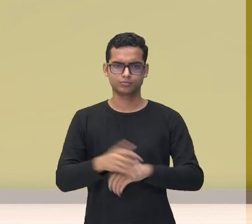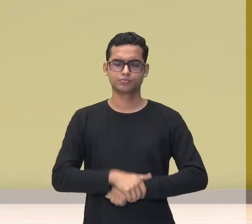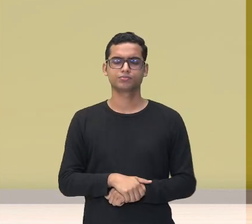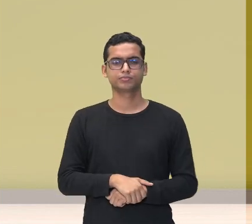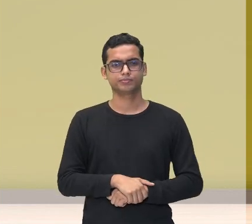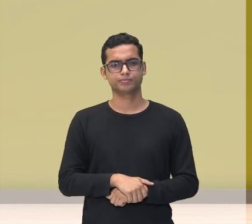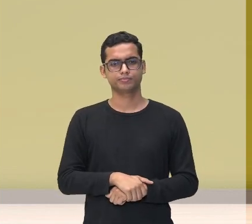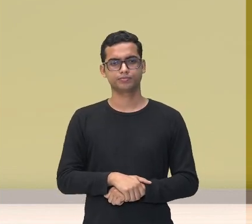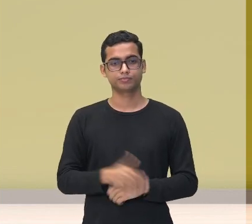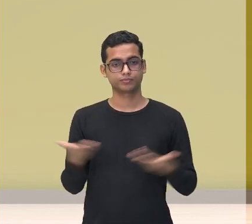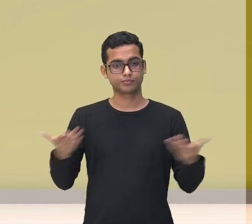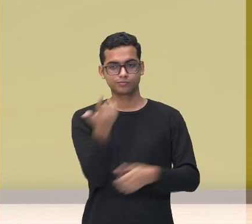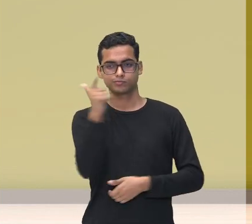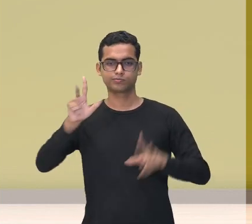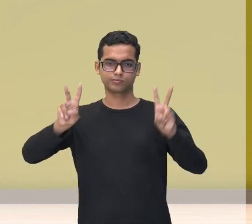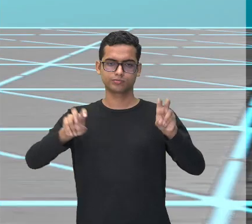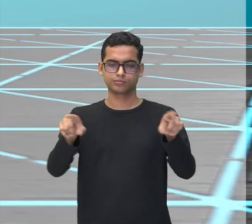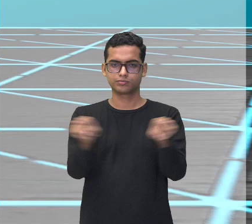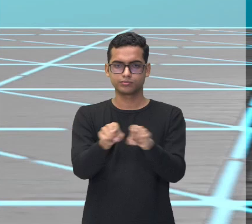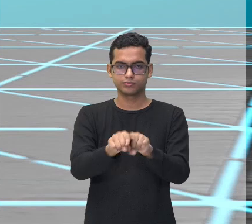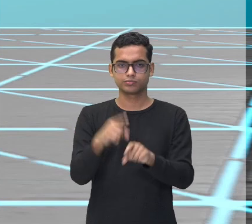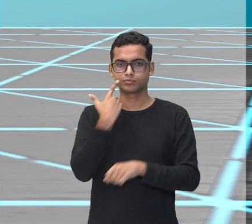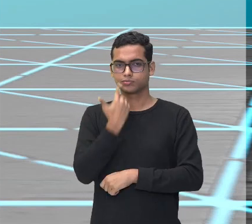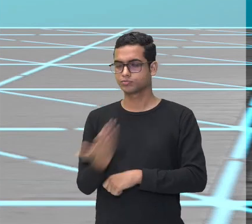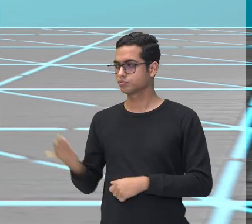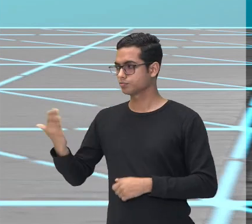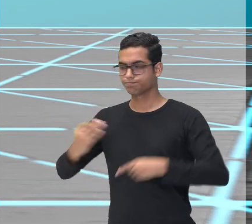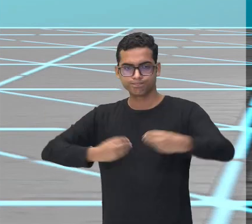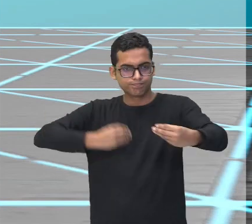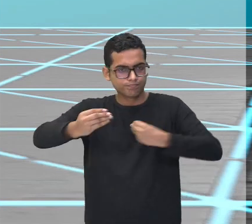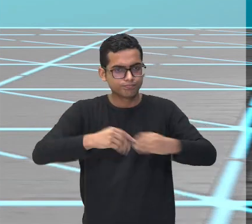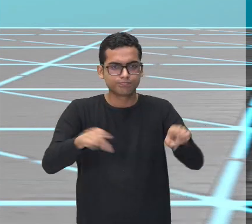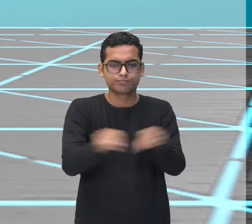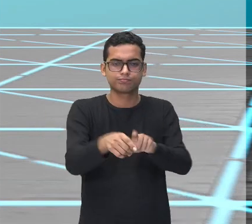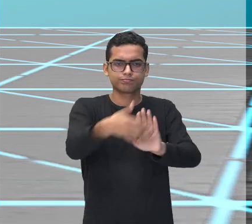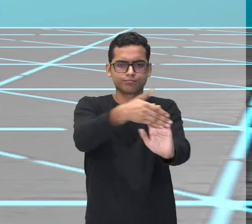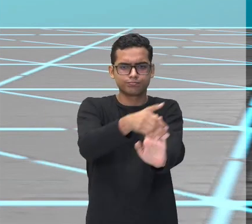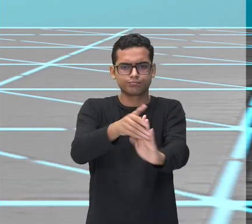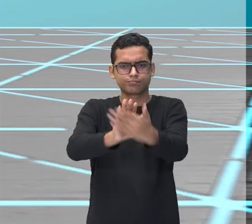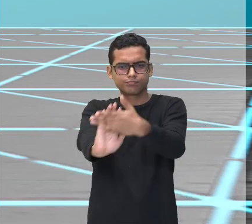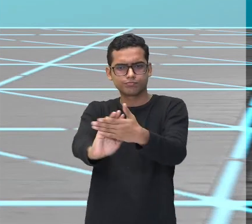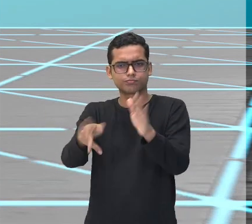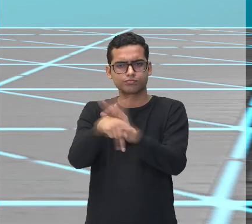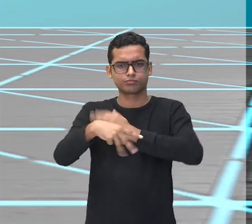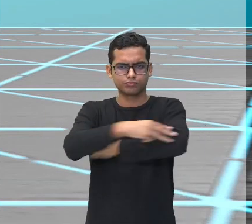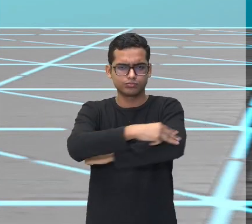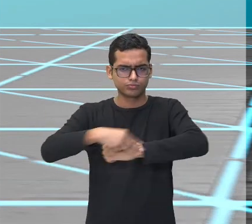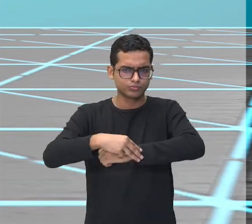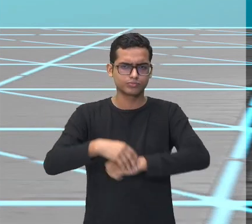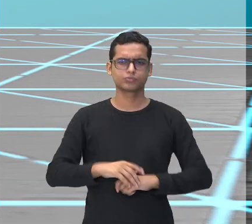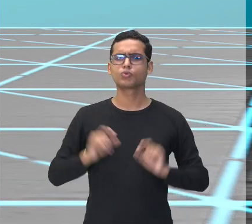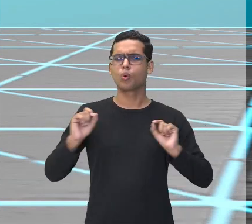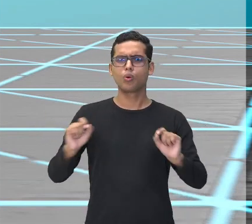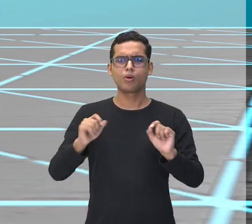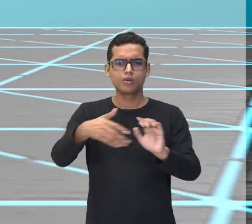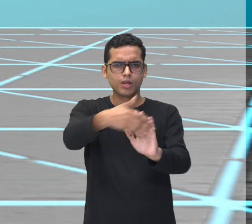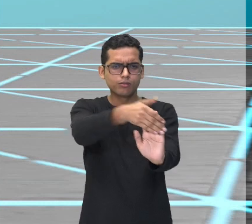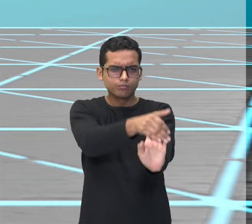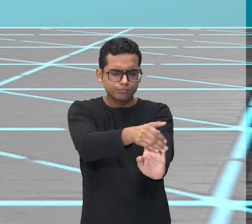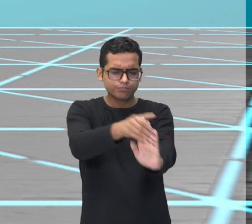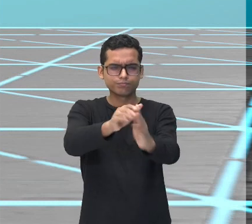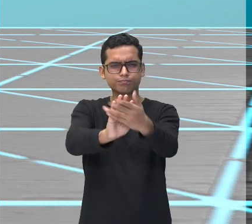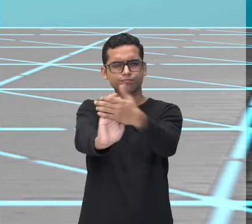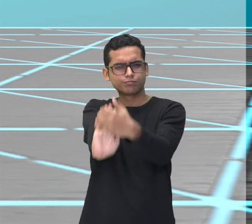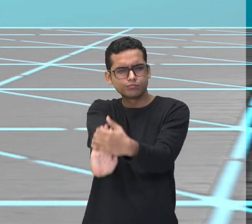no nosso outro assunto, nós vamos ver sobre flexibilidade e alongamento muscular. O que é flexibilidade? A flexibilidade